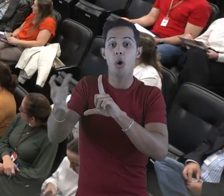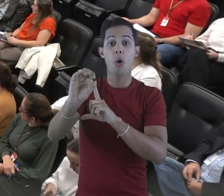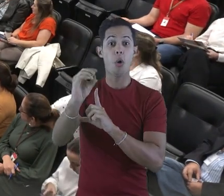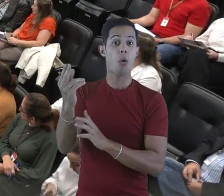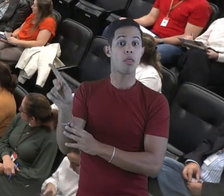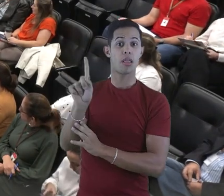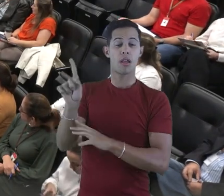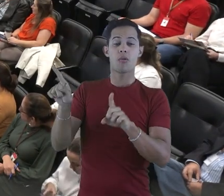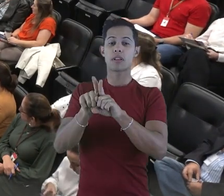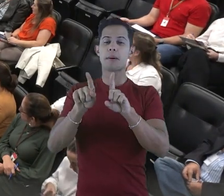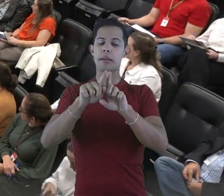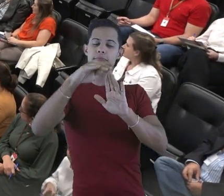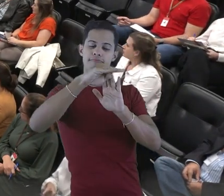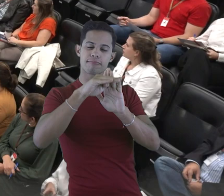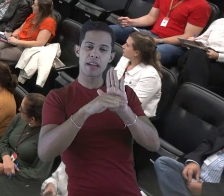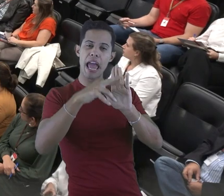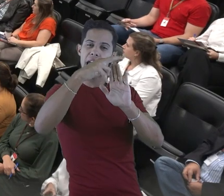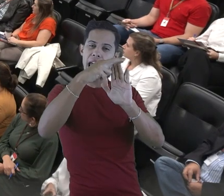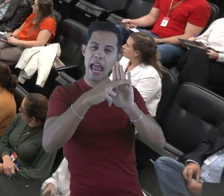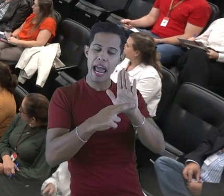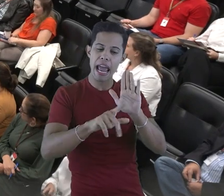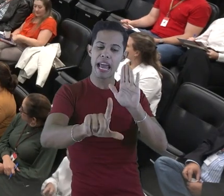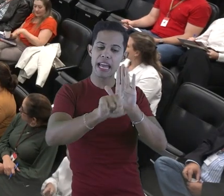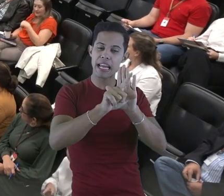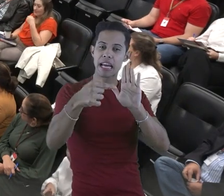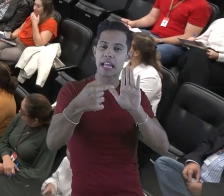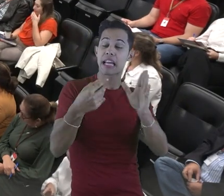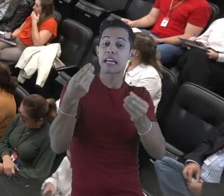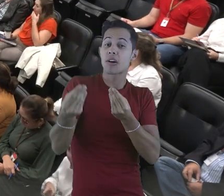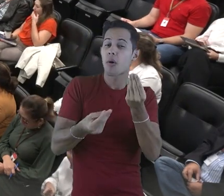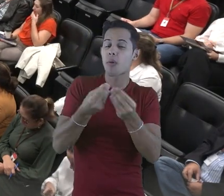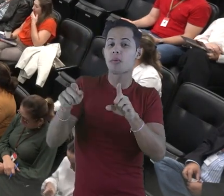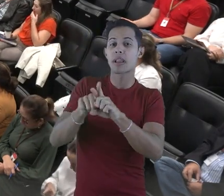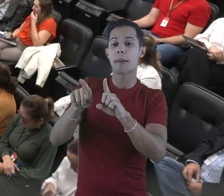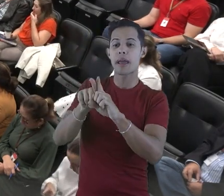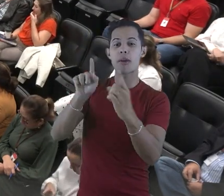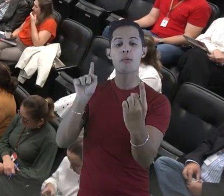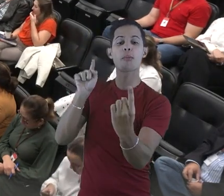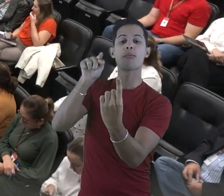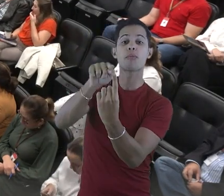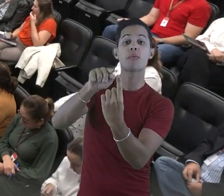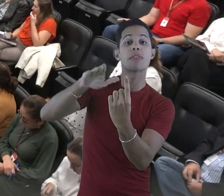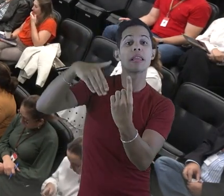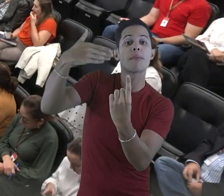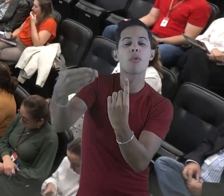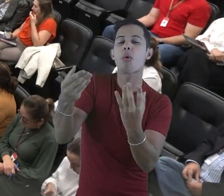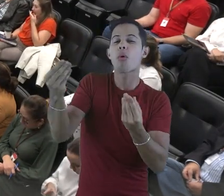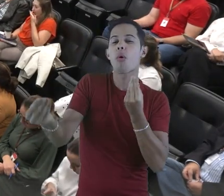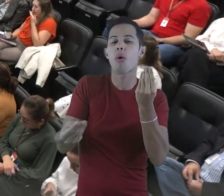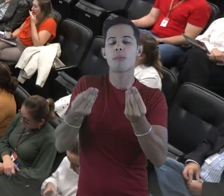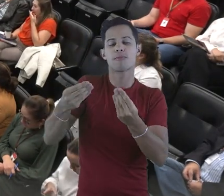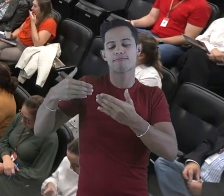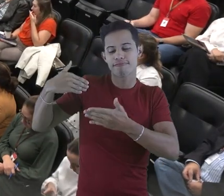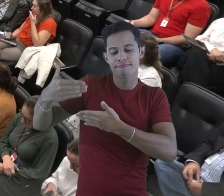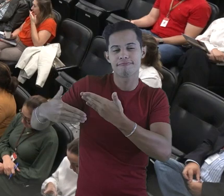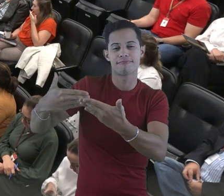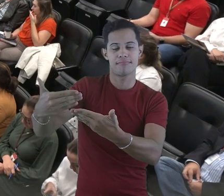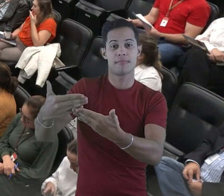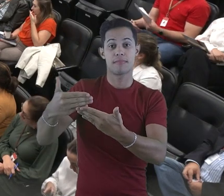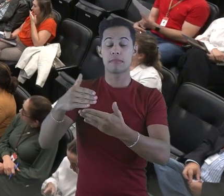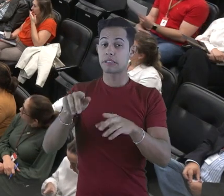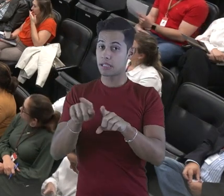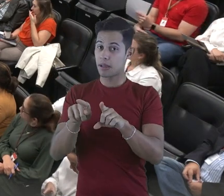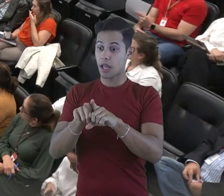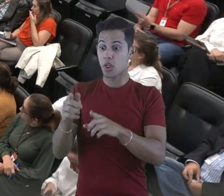dado se tem finalidade para coleta etc e tal só para vocês é que para ir até o final vai ser